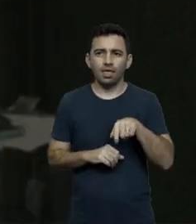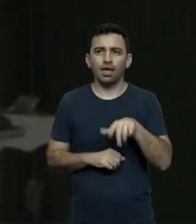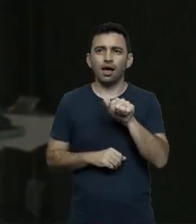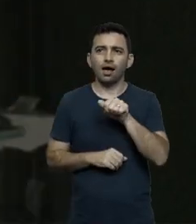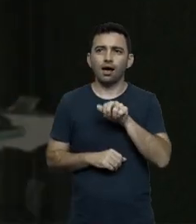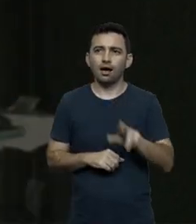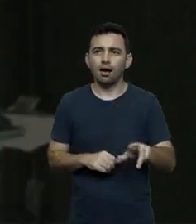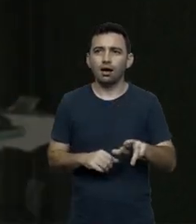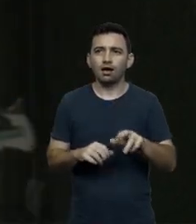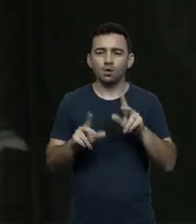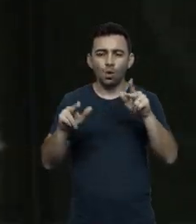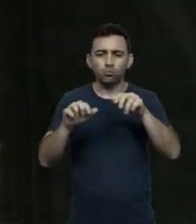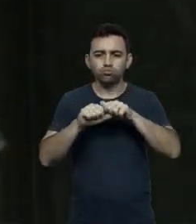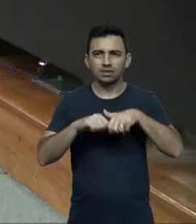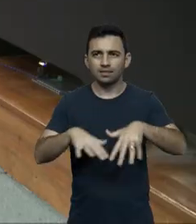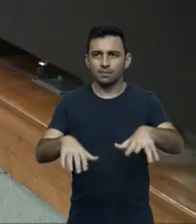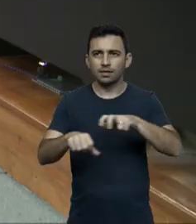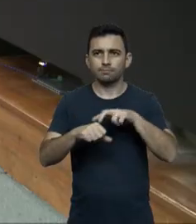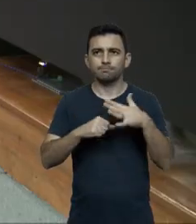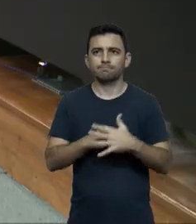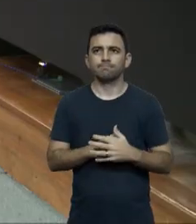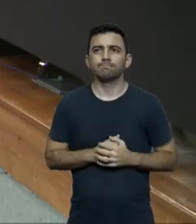com pandemia obrigado